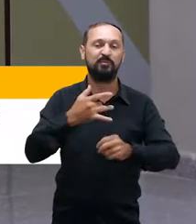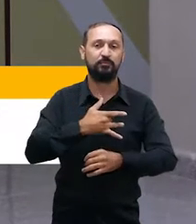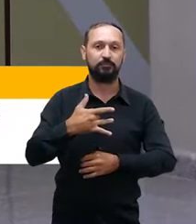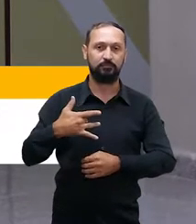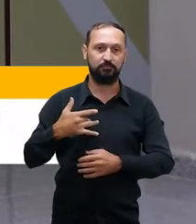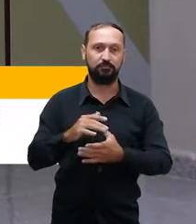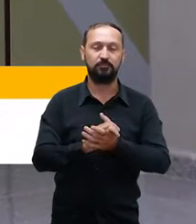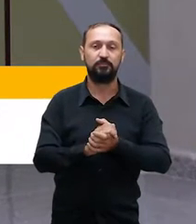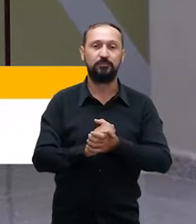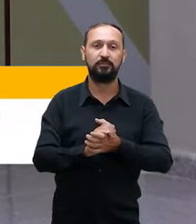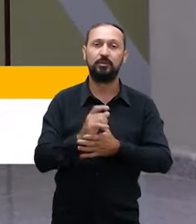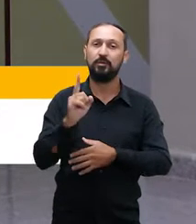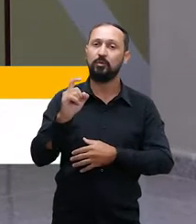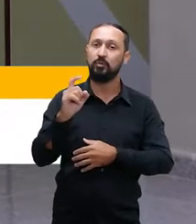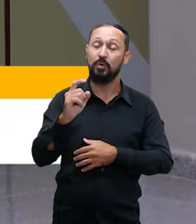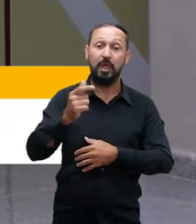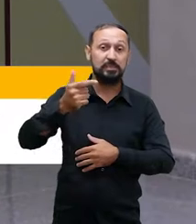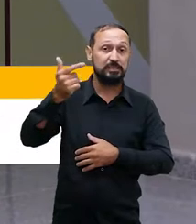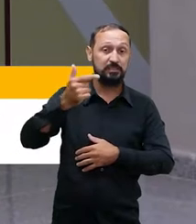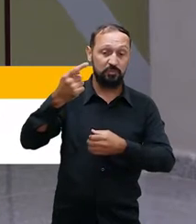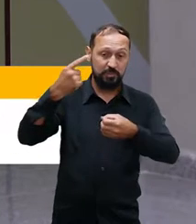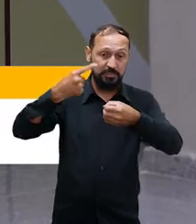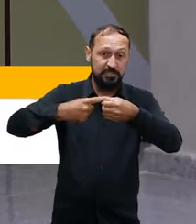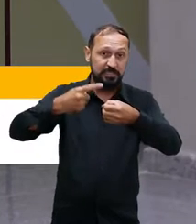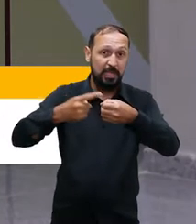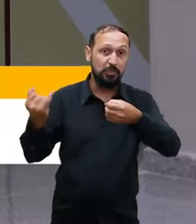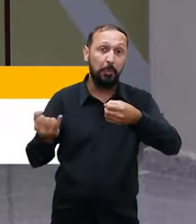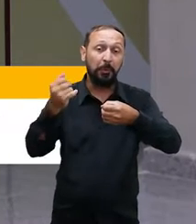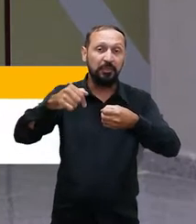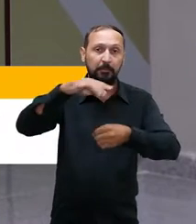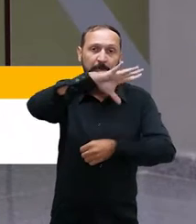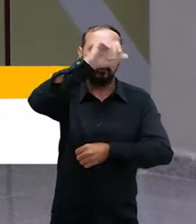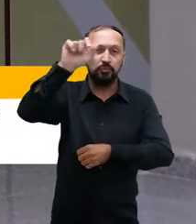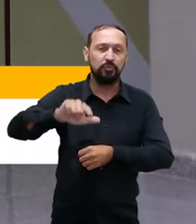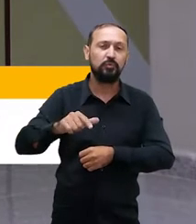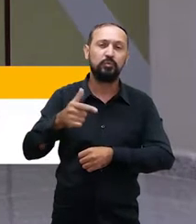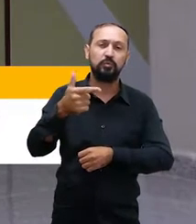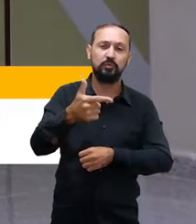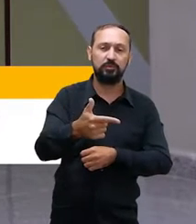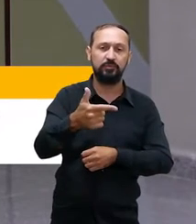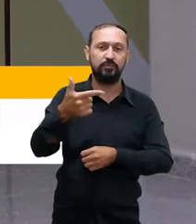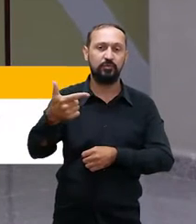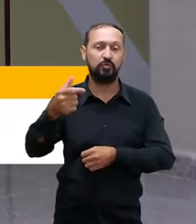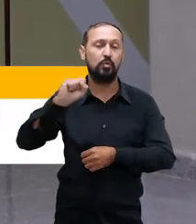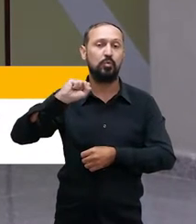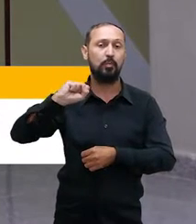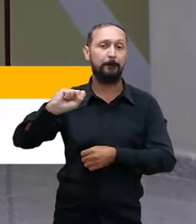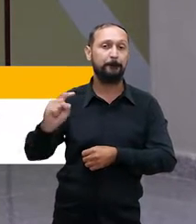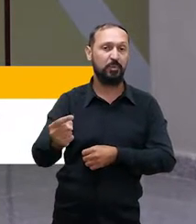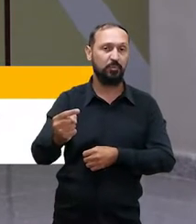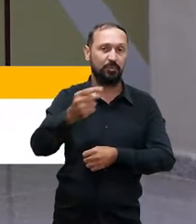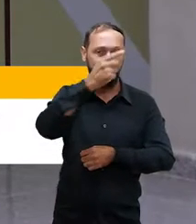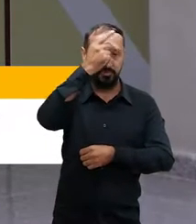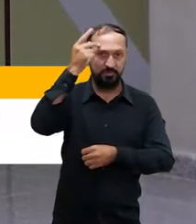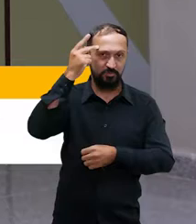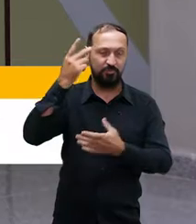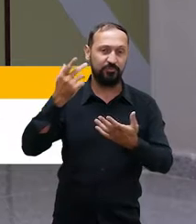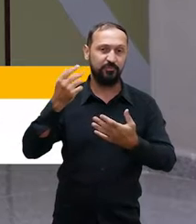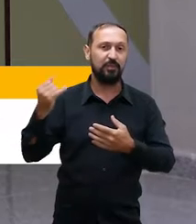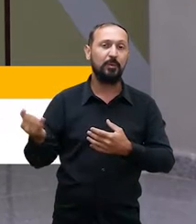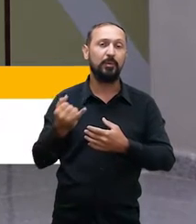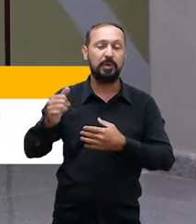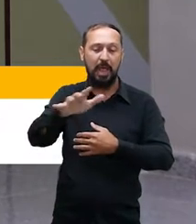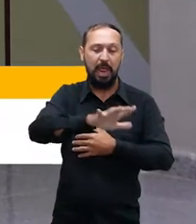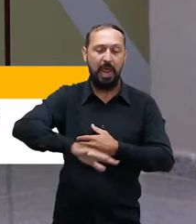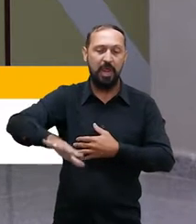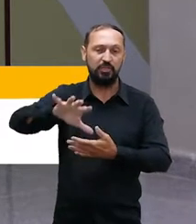do estado na área da saúde. Dourados é a segunda maior cidade de Mato Grosso do Sul, com 228 mil